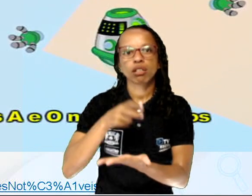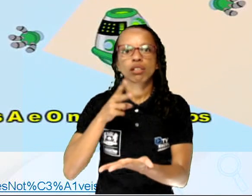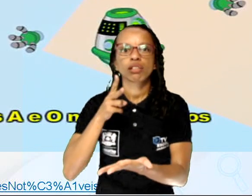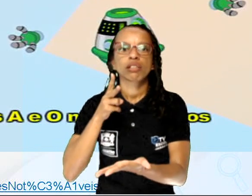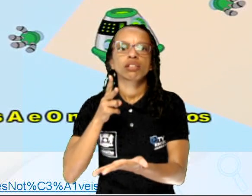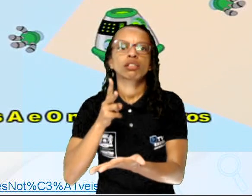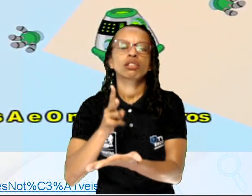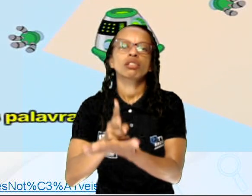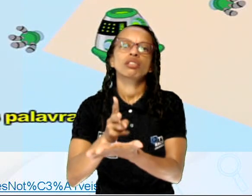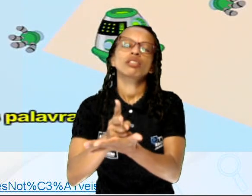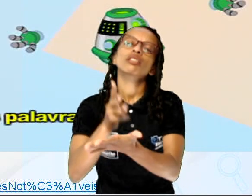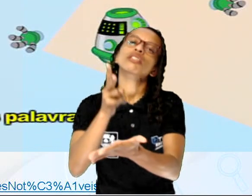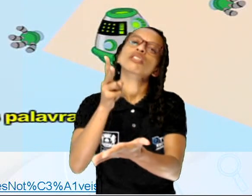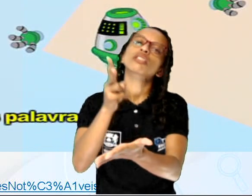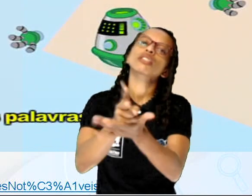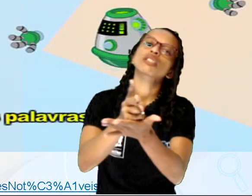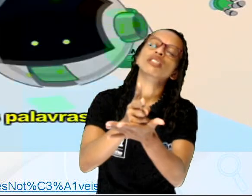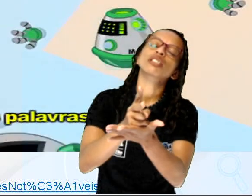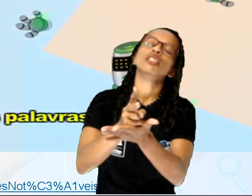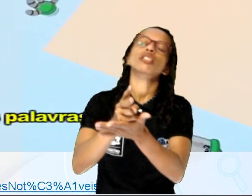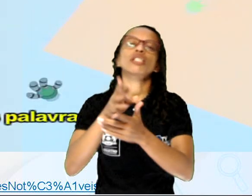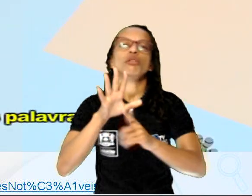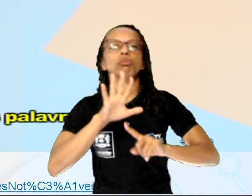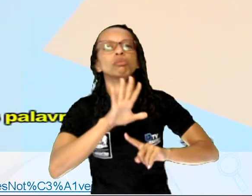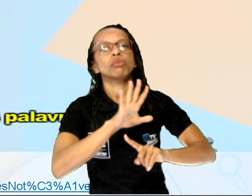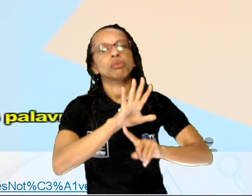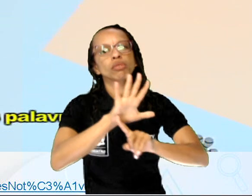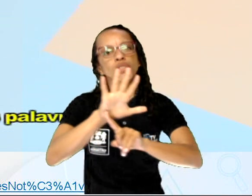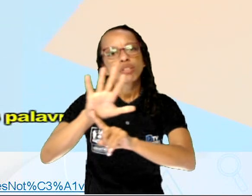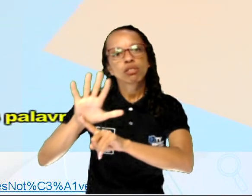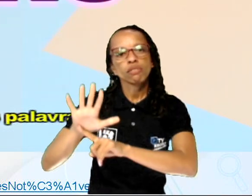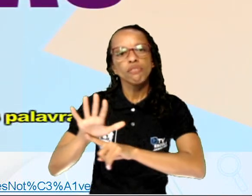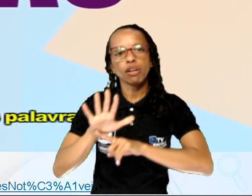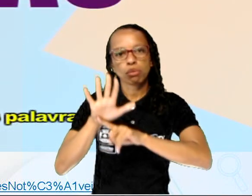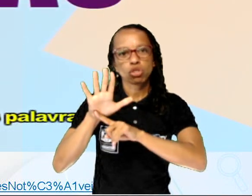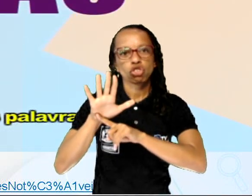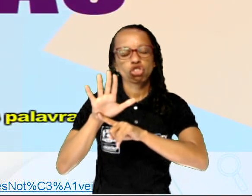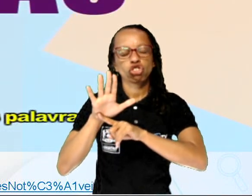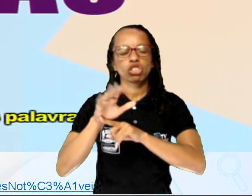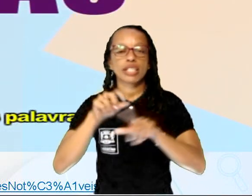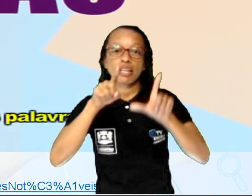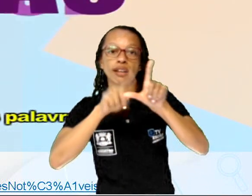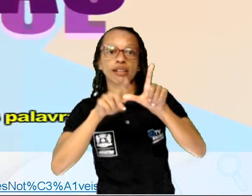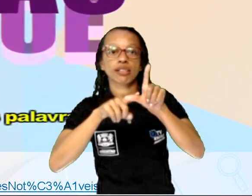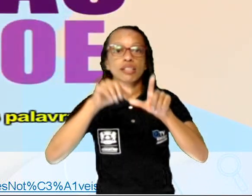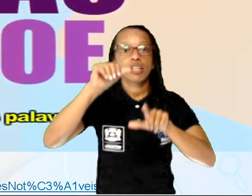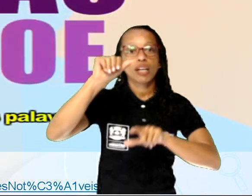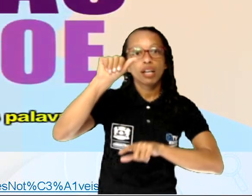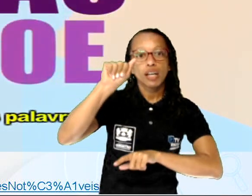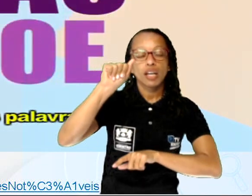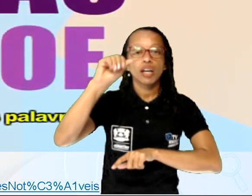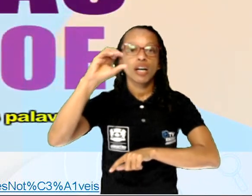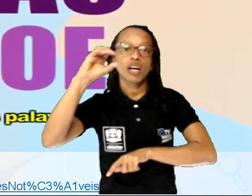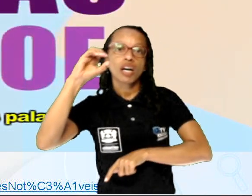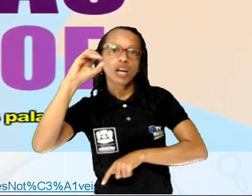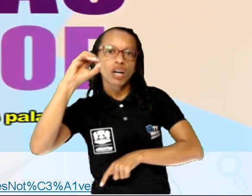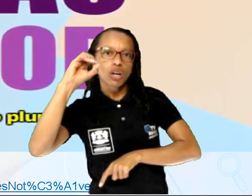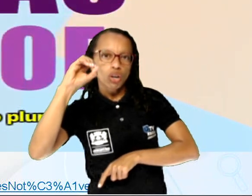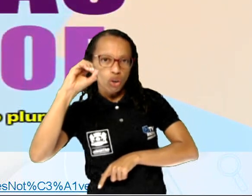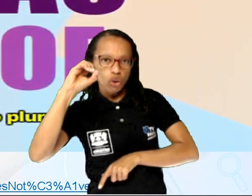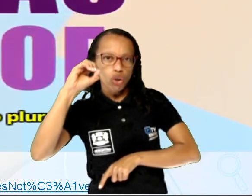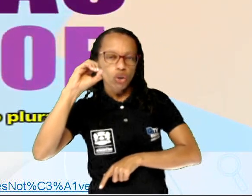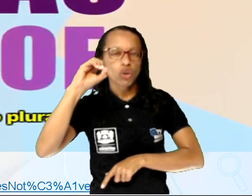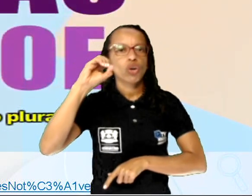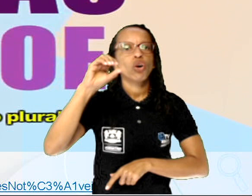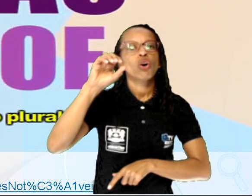e O nos encontros vocálicos finais AE, AO e OE das